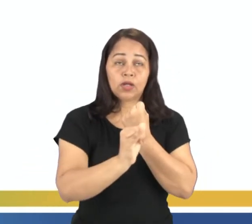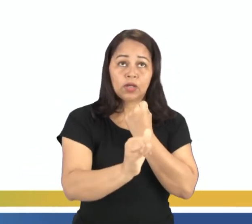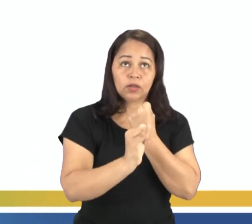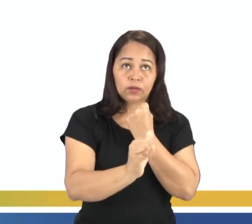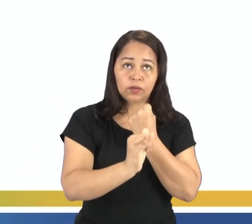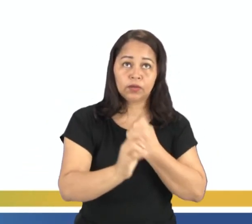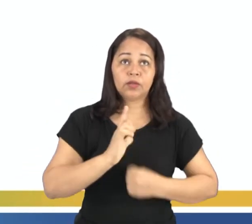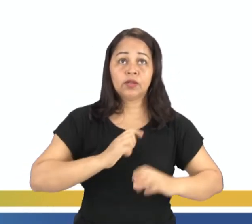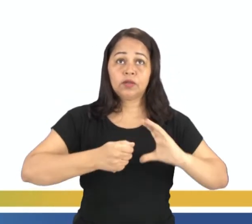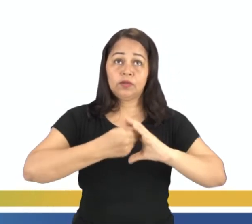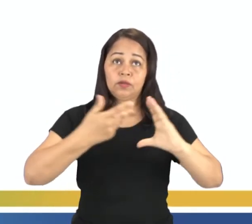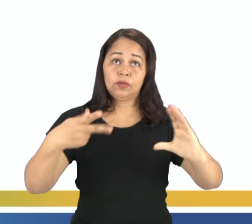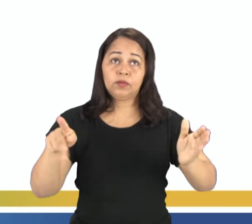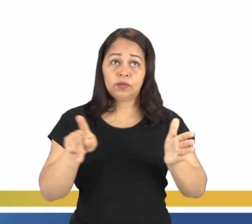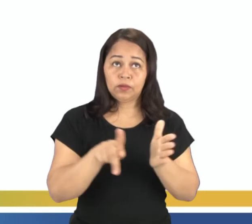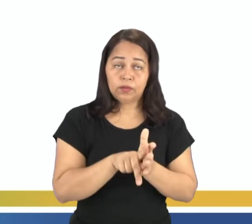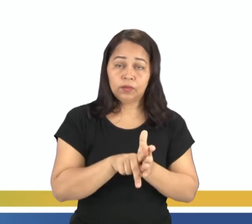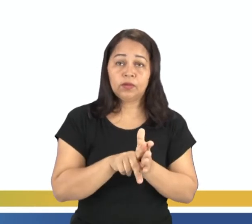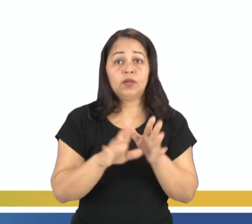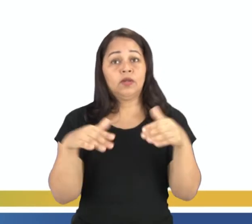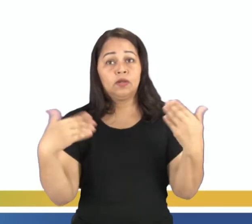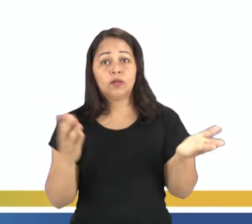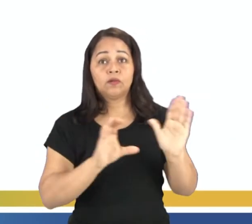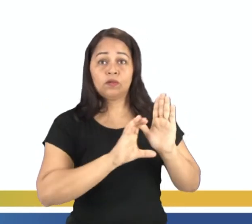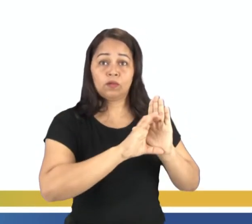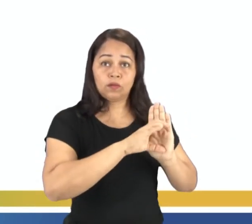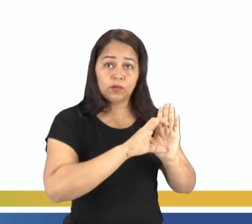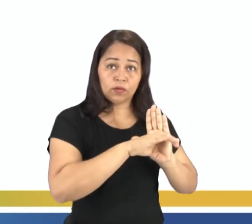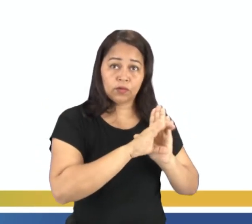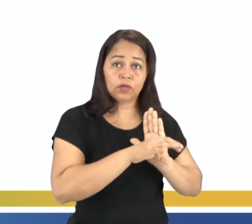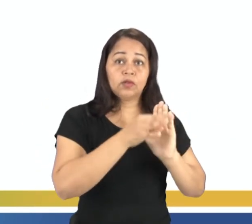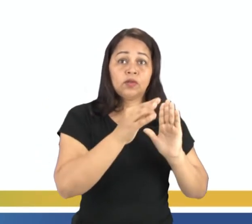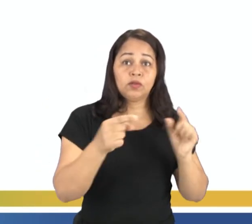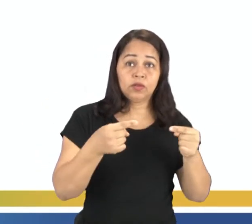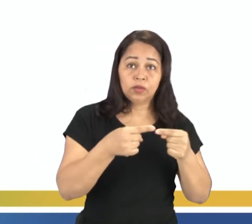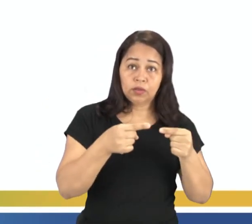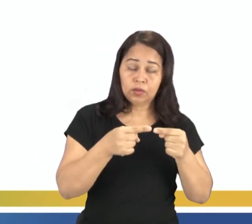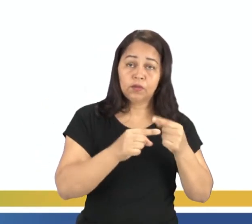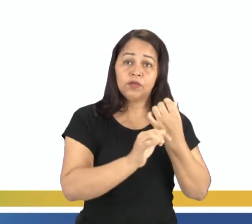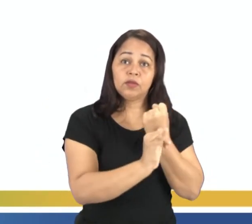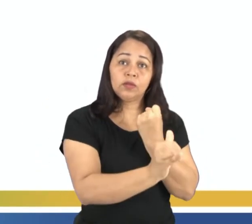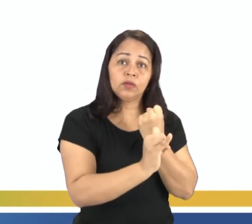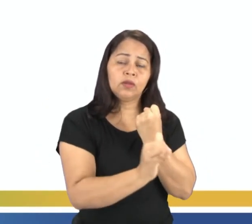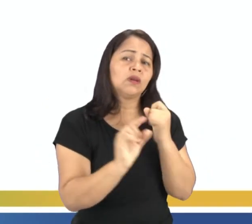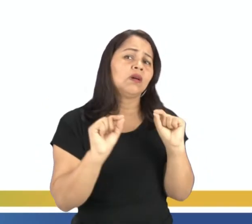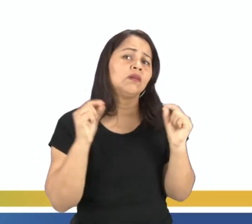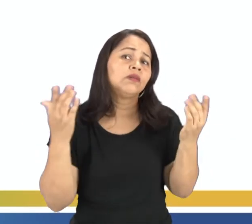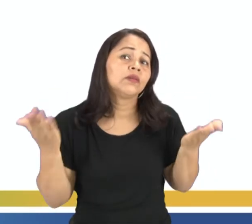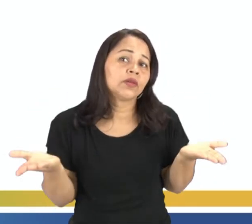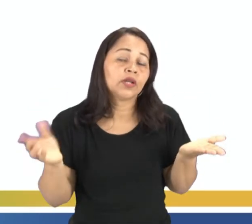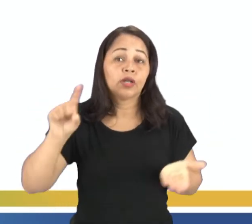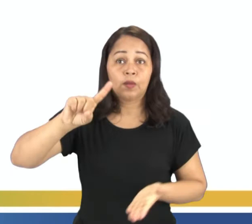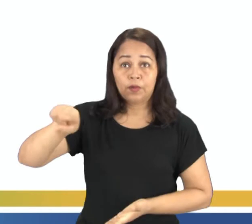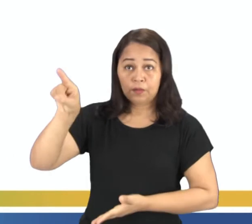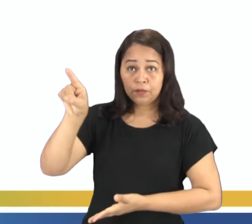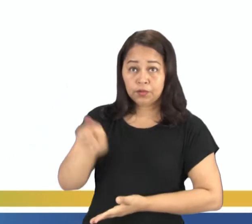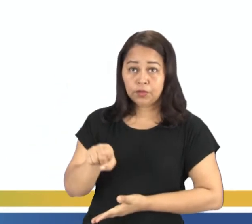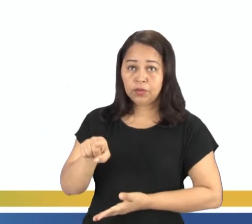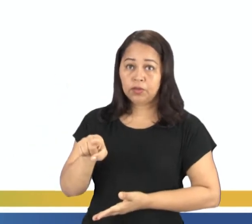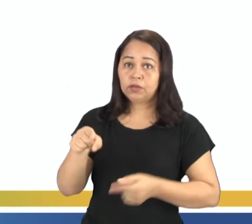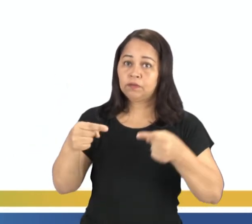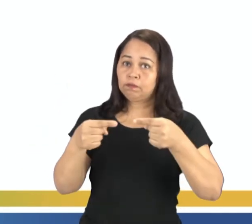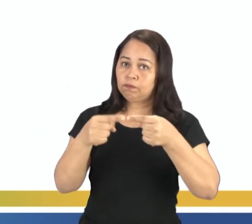de ser utilizada. Levando isto em consideração, a crônica se trata de, marque com um X,